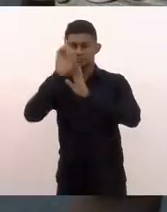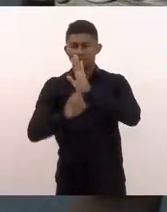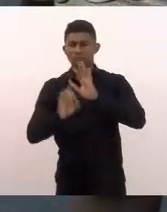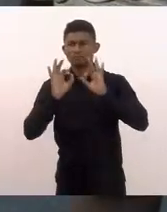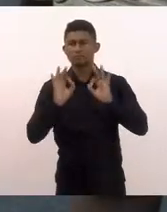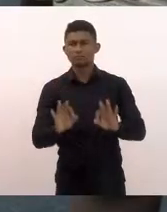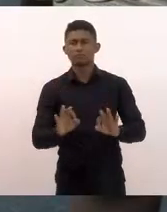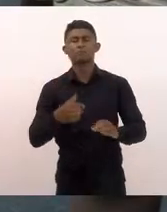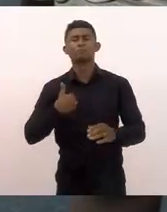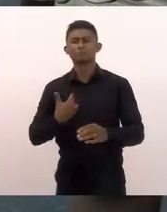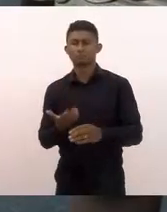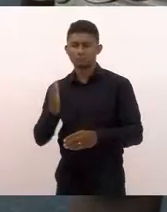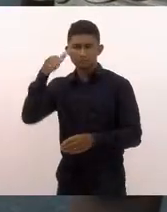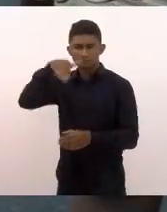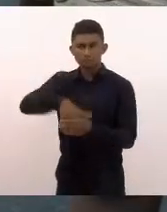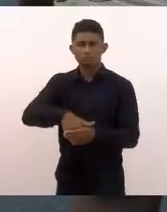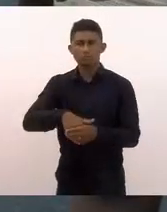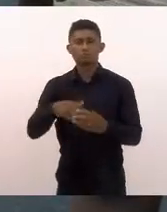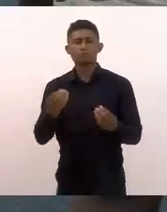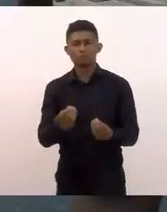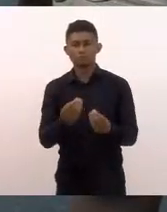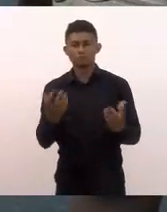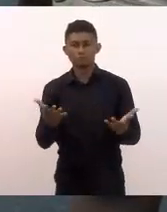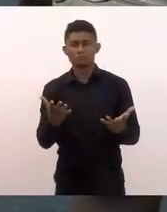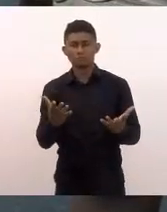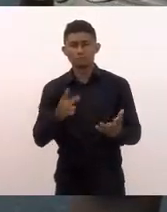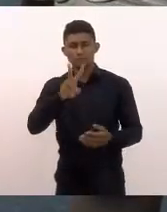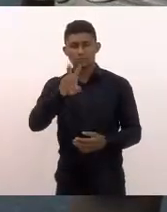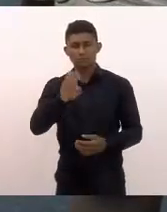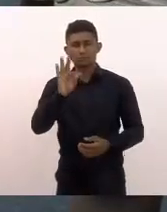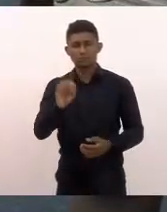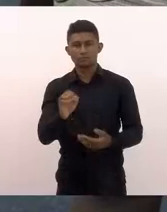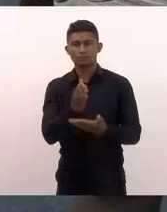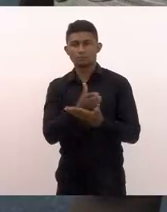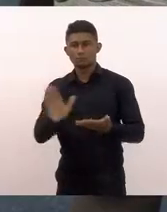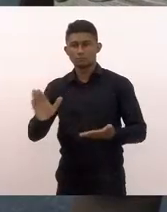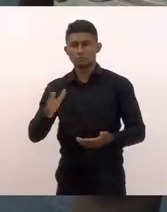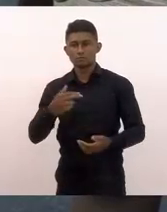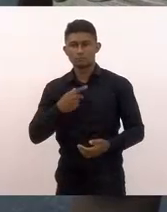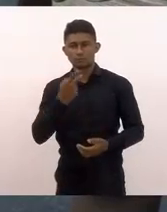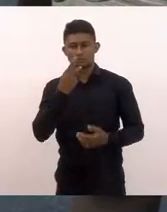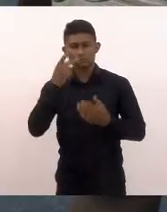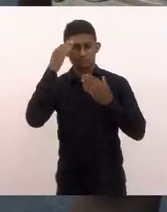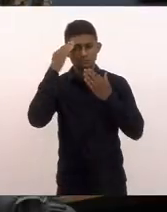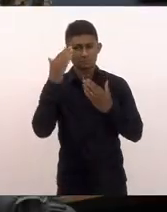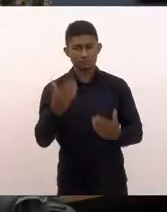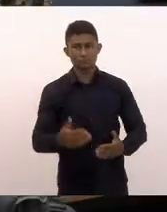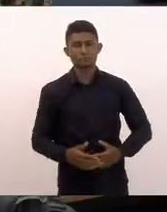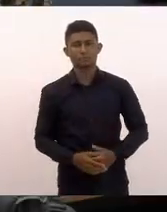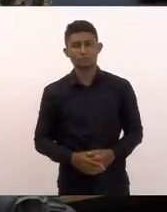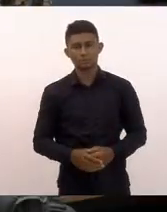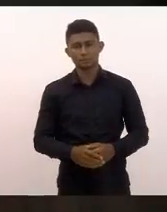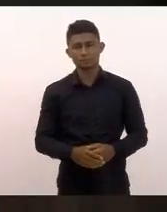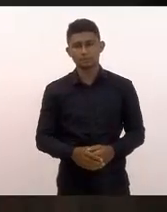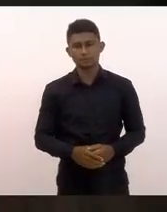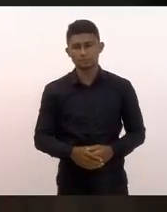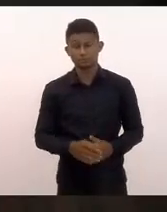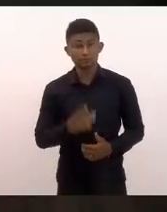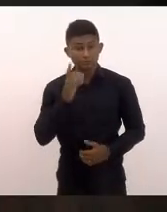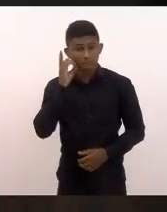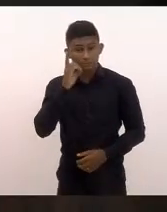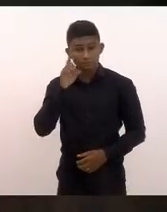E eu votei para derrubar o veto com muita tranquilidade. Fica aqui, muito obrigado. Deputado Zaca.